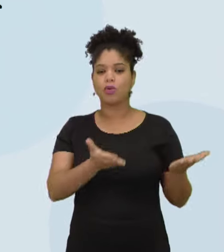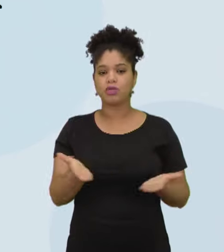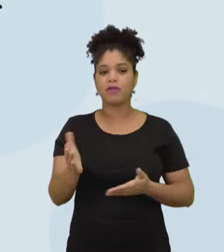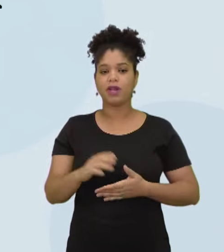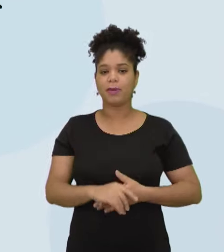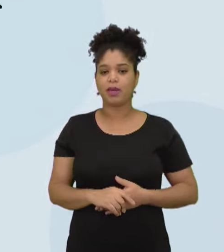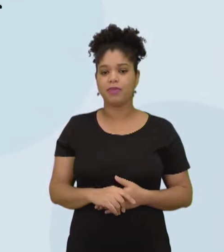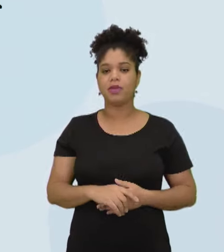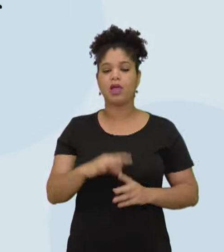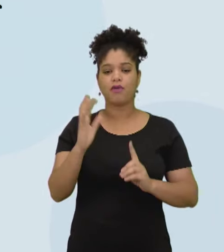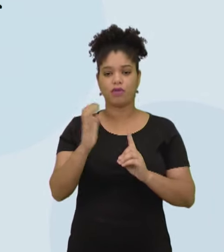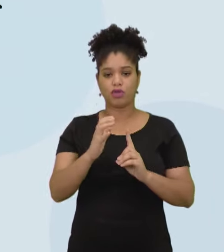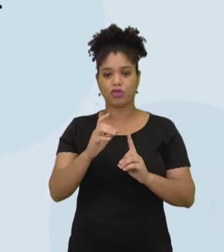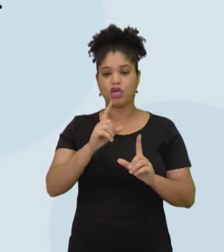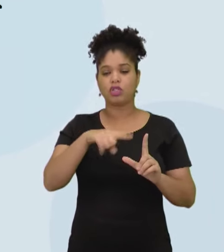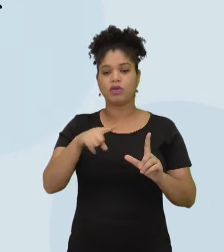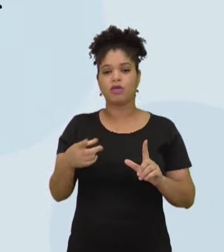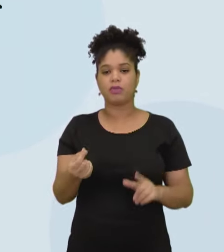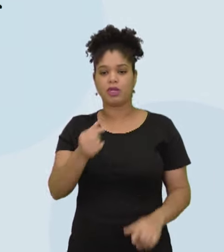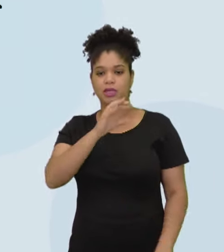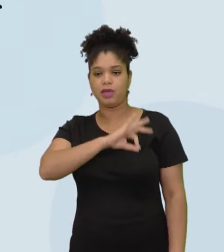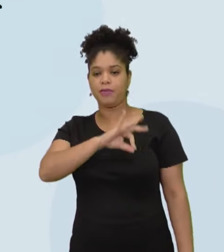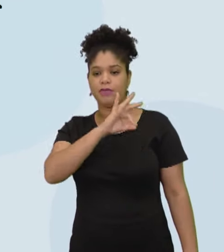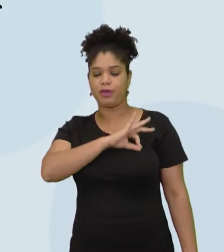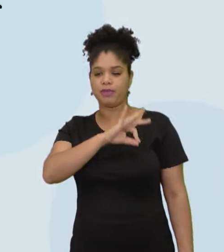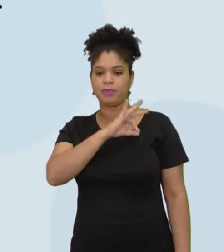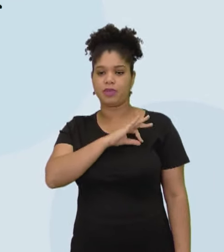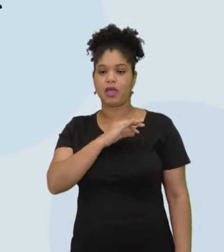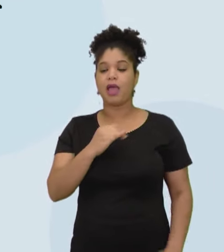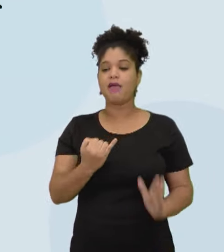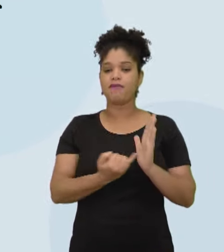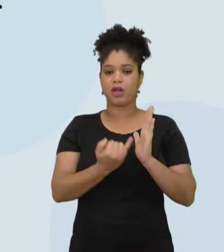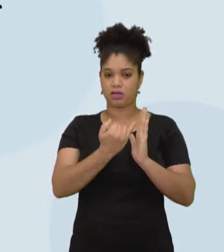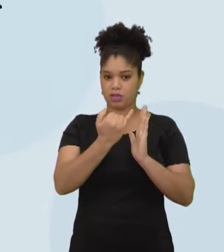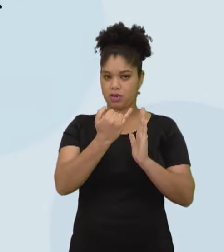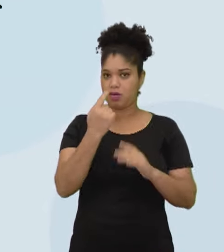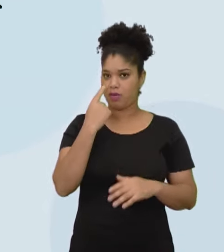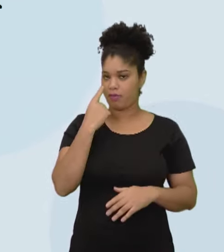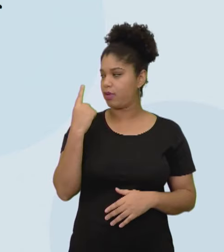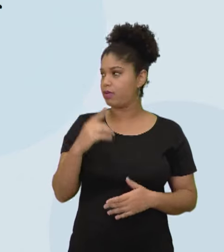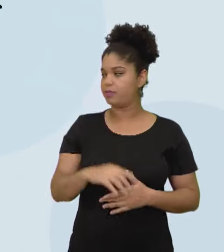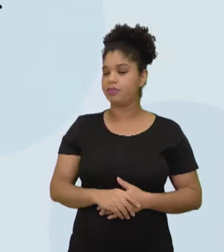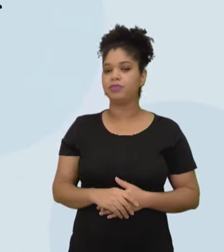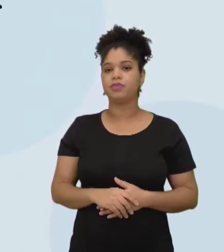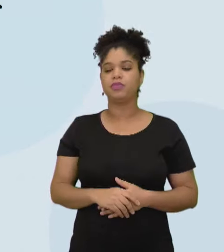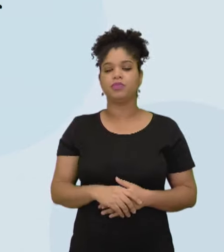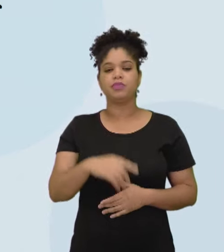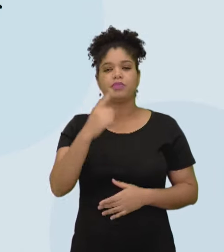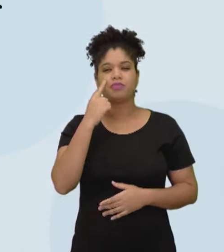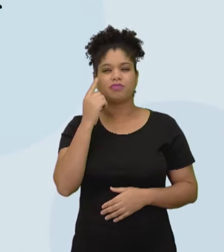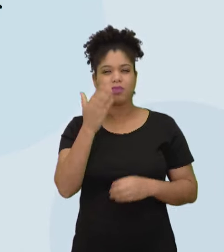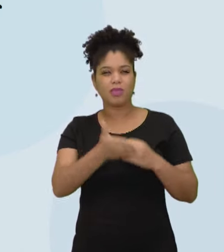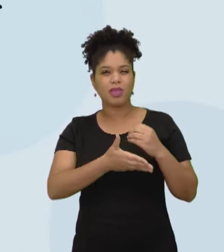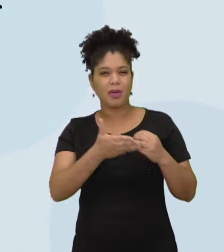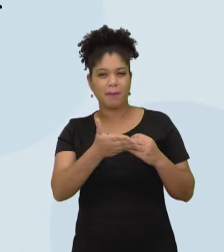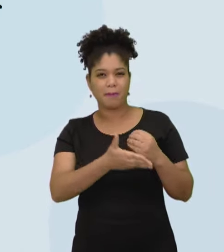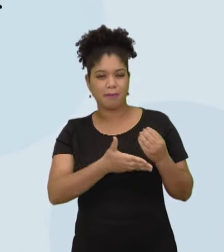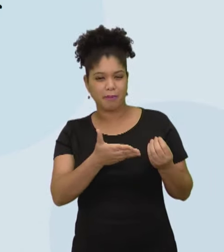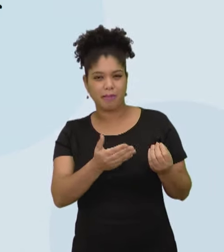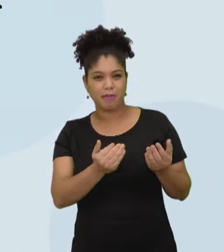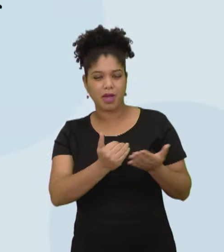da inflação que a gente está vendo aí no nosso cotidiano, fizemos uma introdução bem básica aos dois conceitos aí